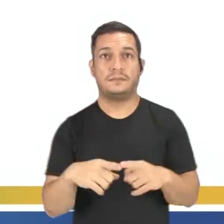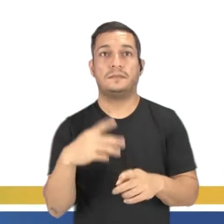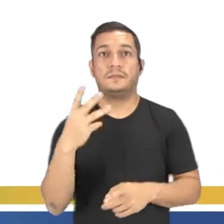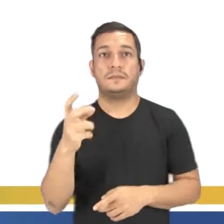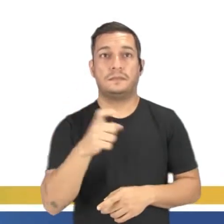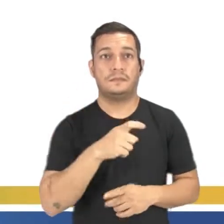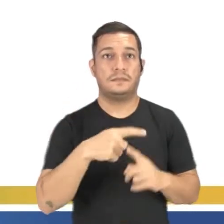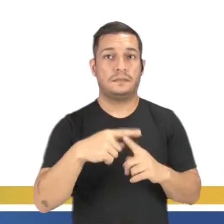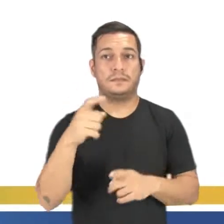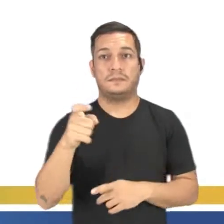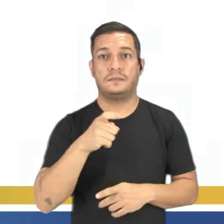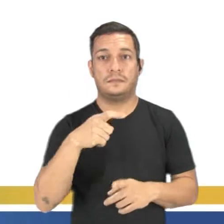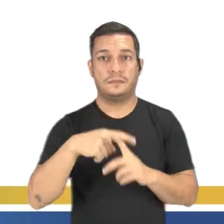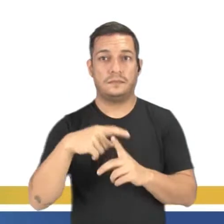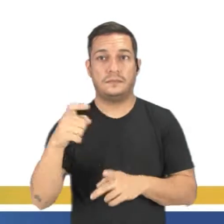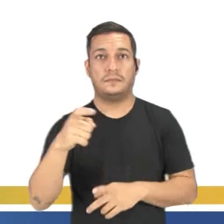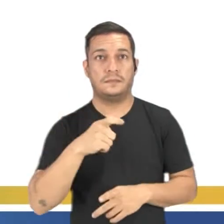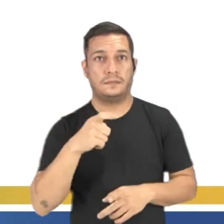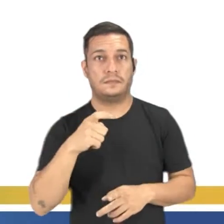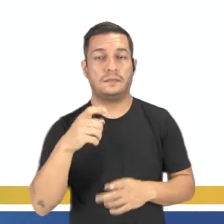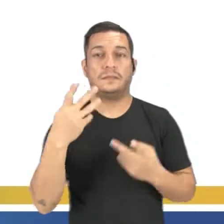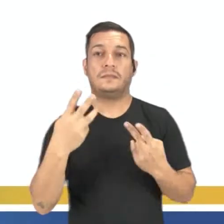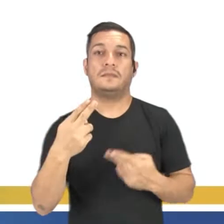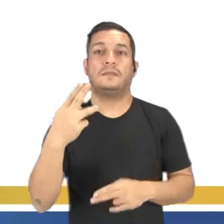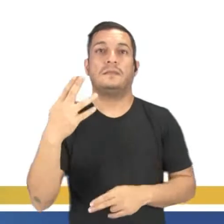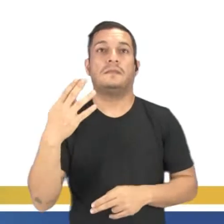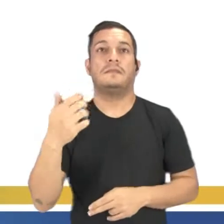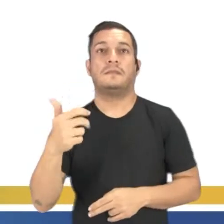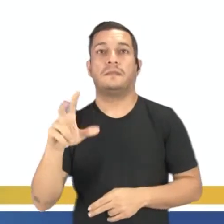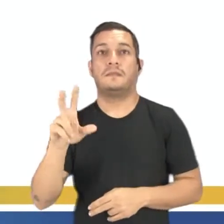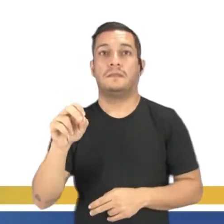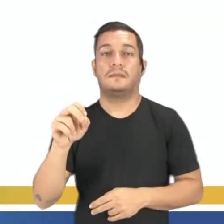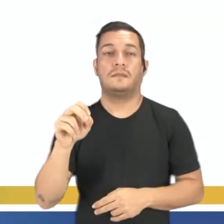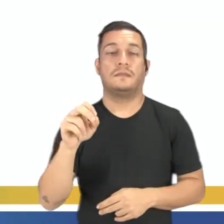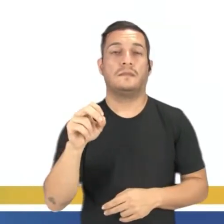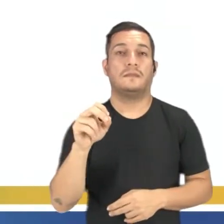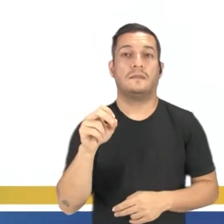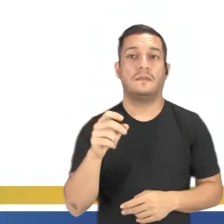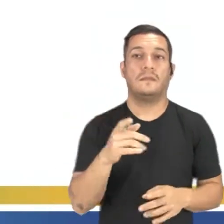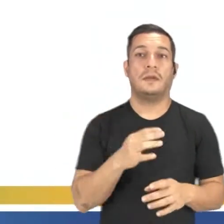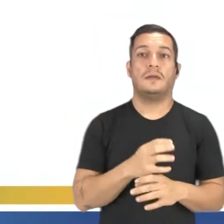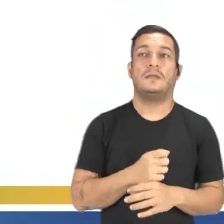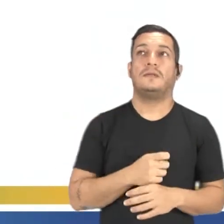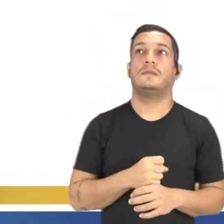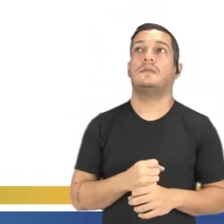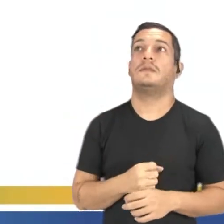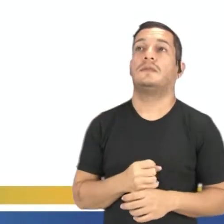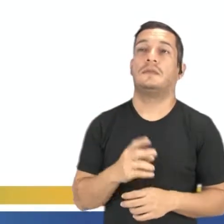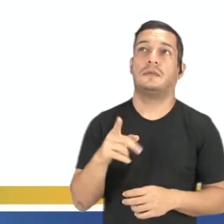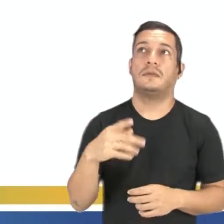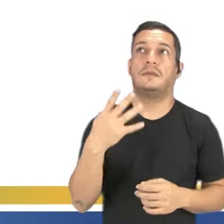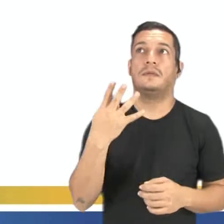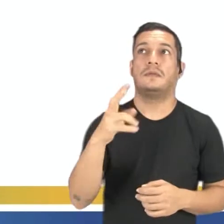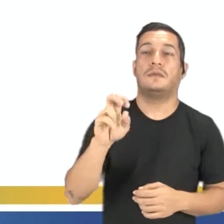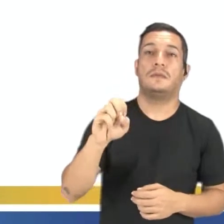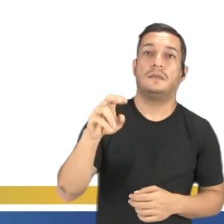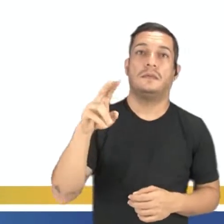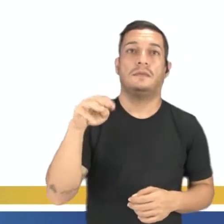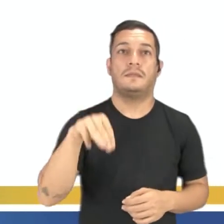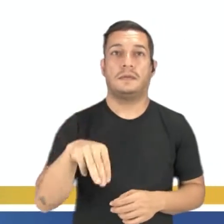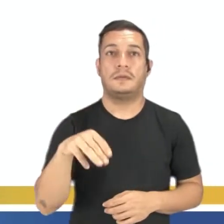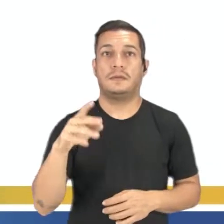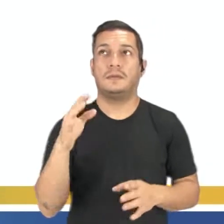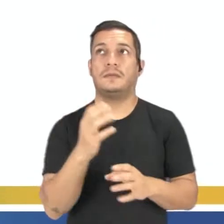terei x mais x mais x igual a 150. Ou seja, a soma dos três lados é igual a 450